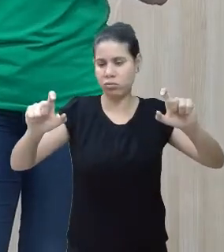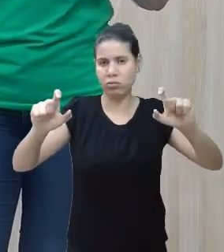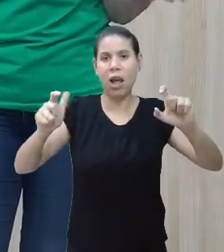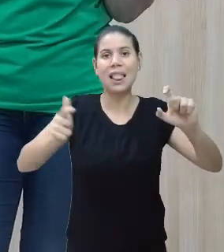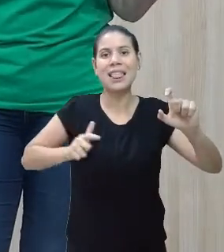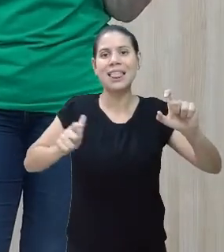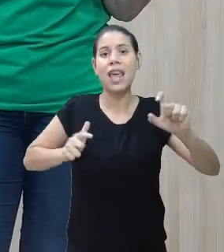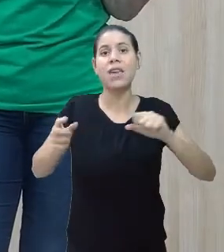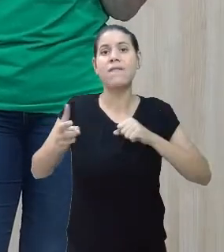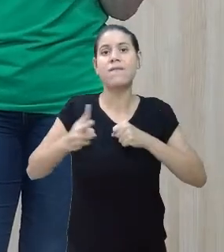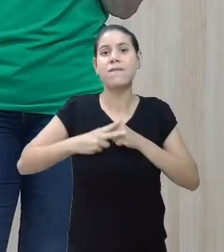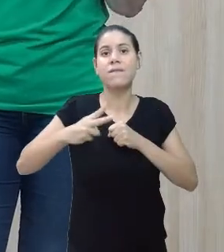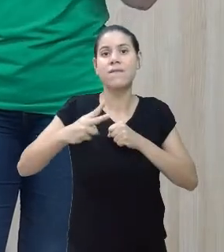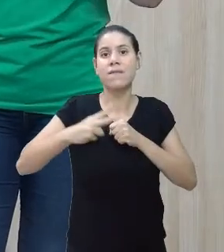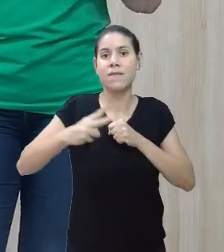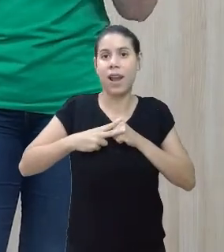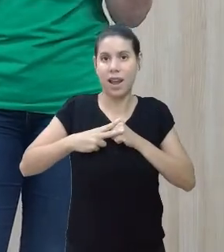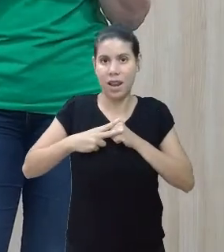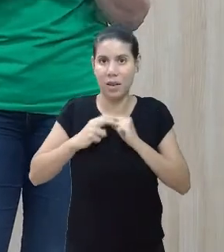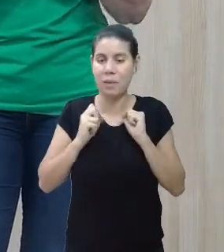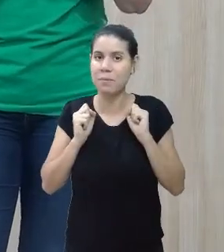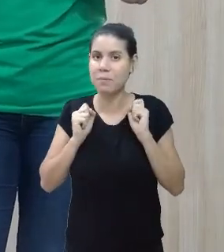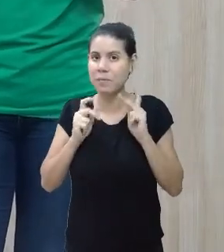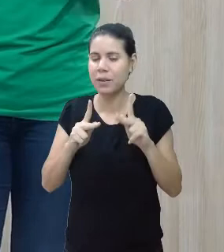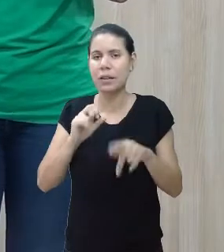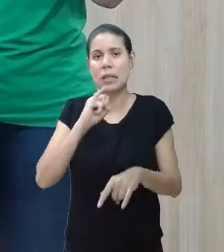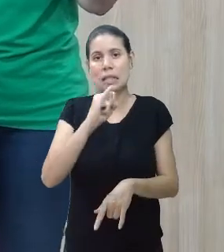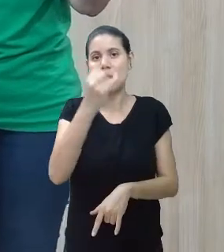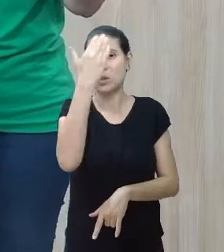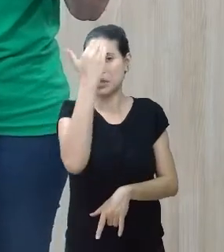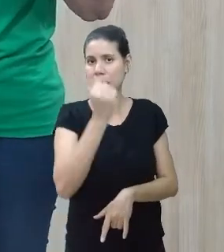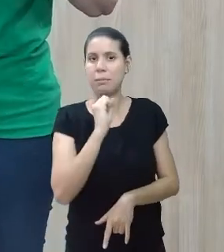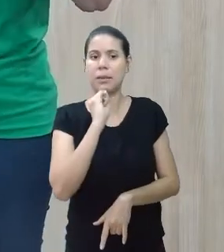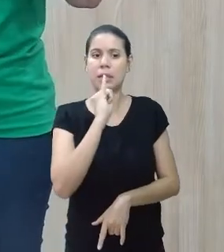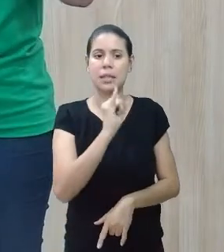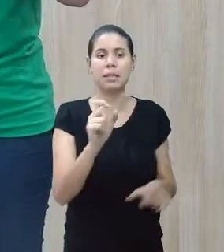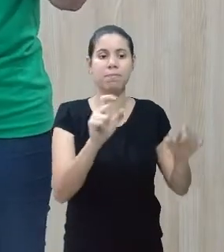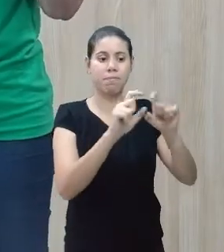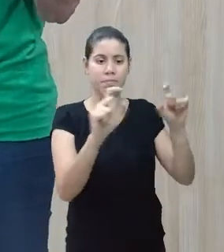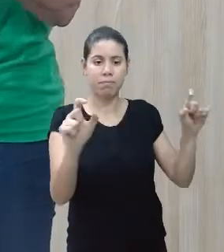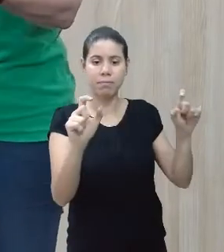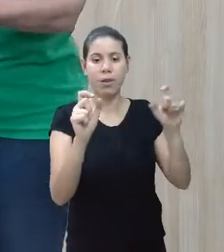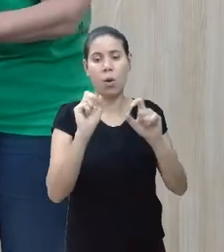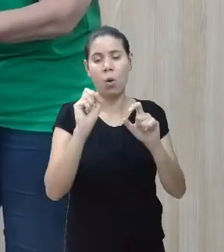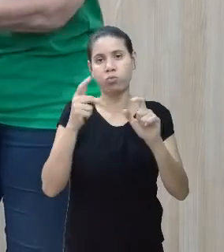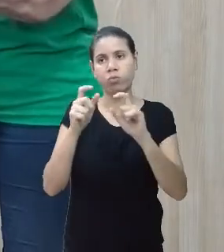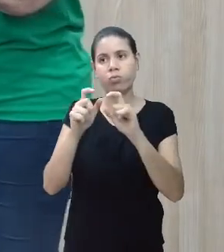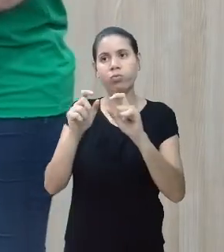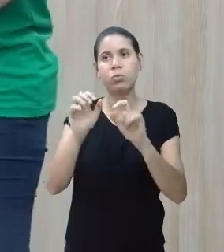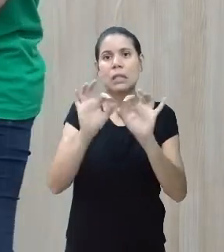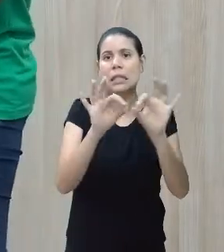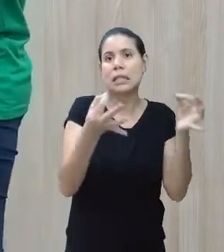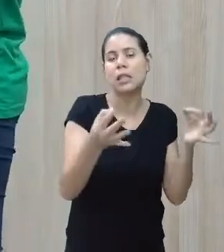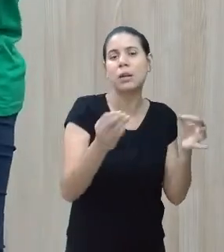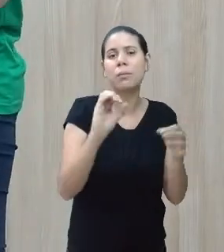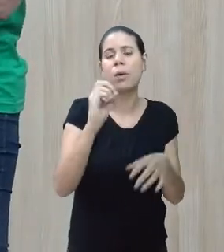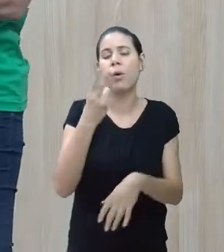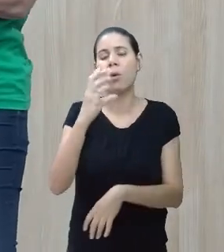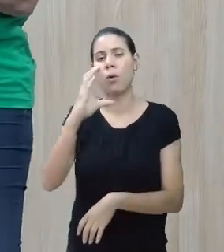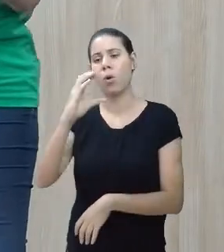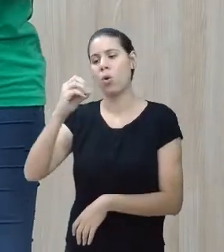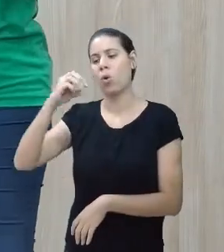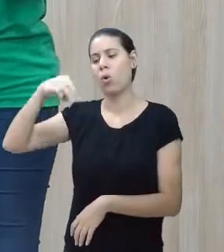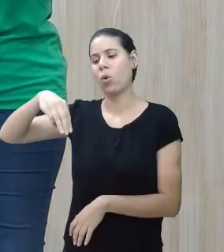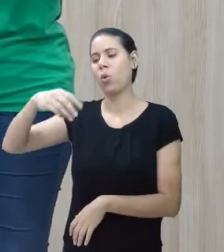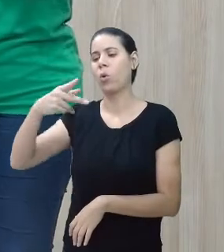tem um verbo. Então, para eu saber se essa frase, se tem um período, se ele é simples ou